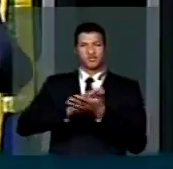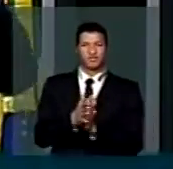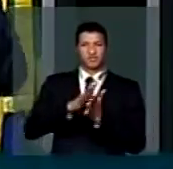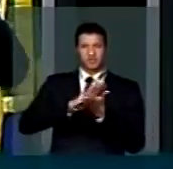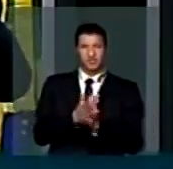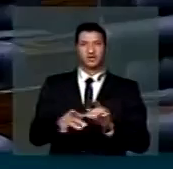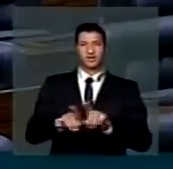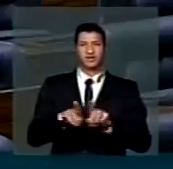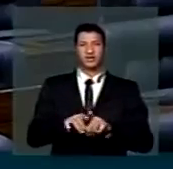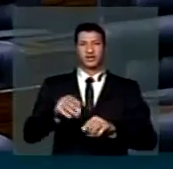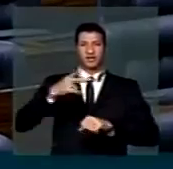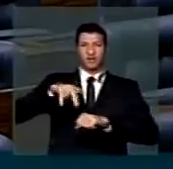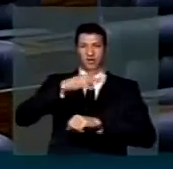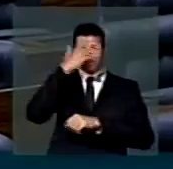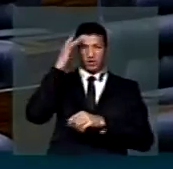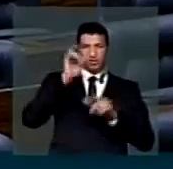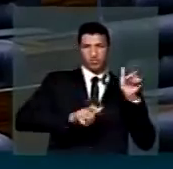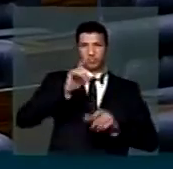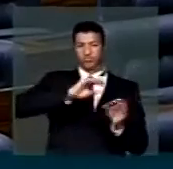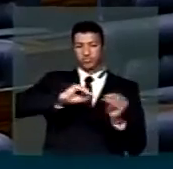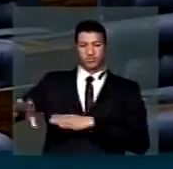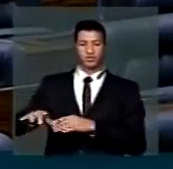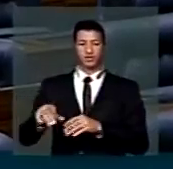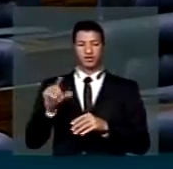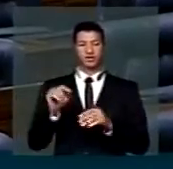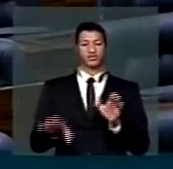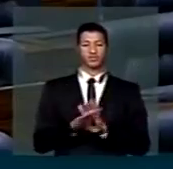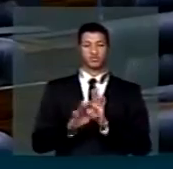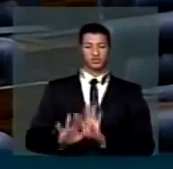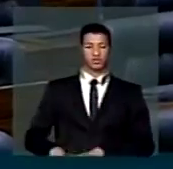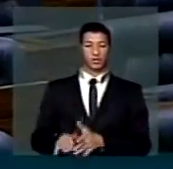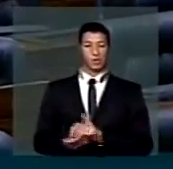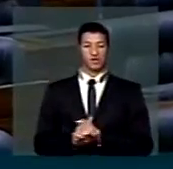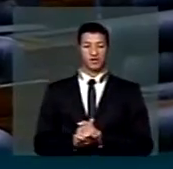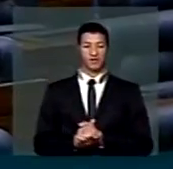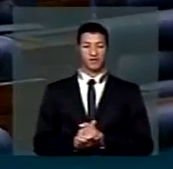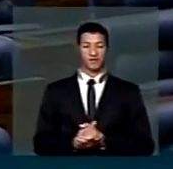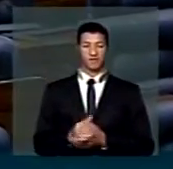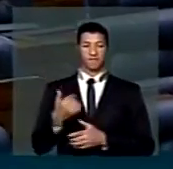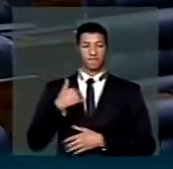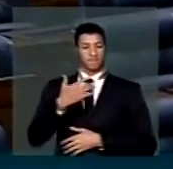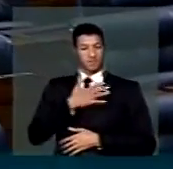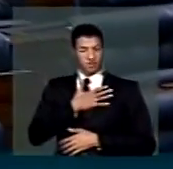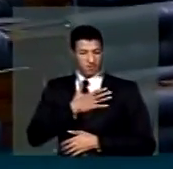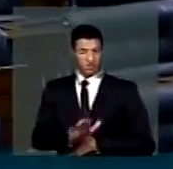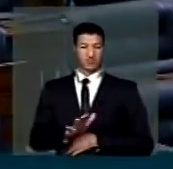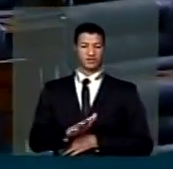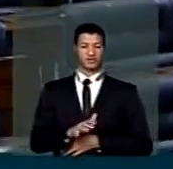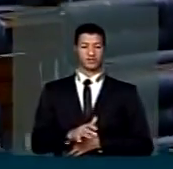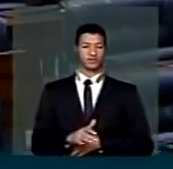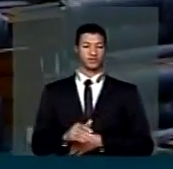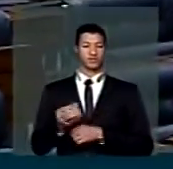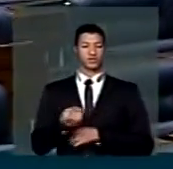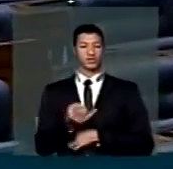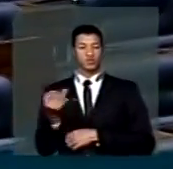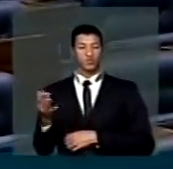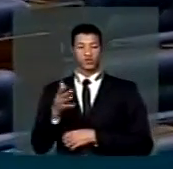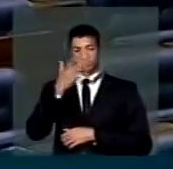exploração e tráfico internacional de pessoas. Isto chega. Eu não aguento mais,